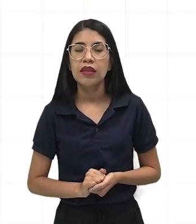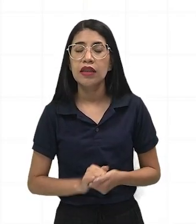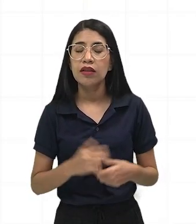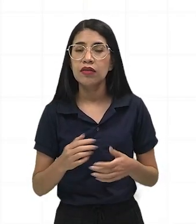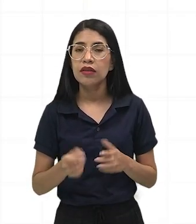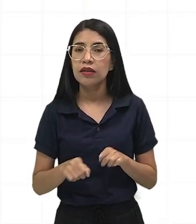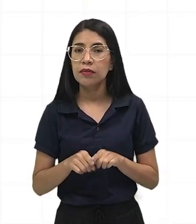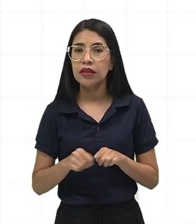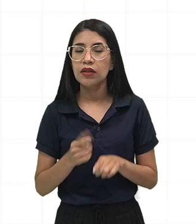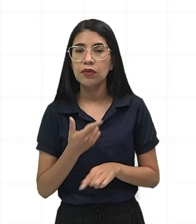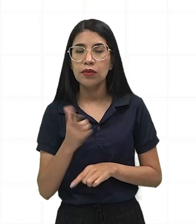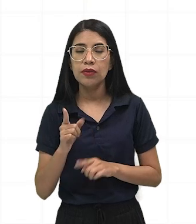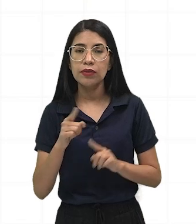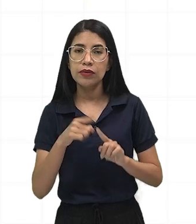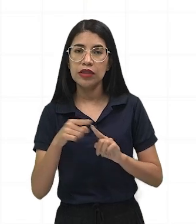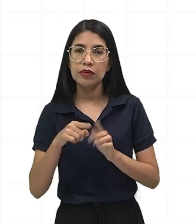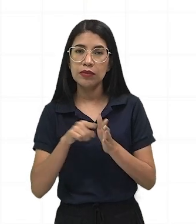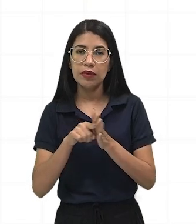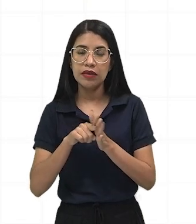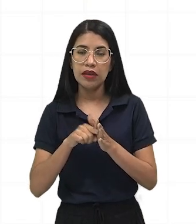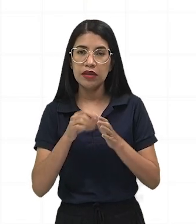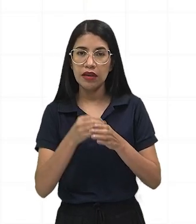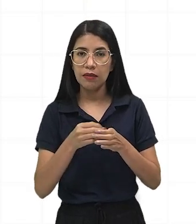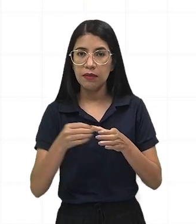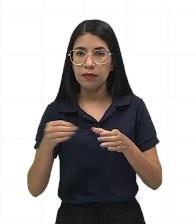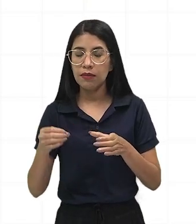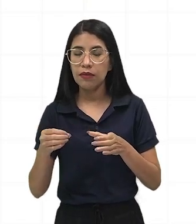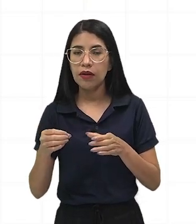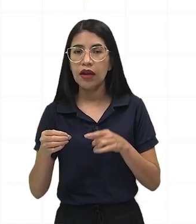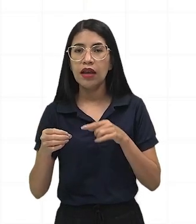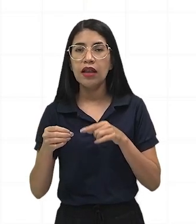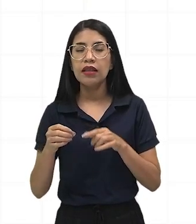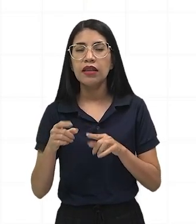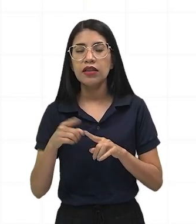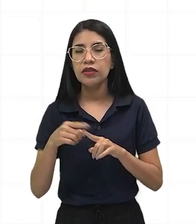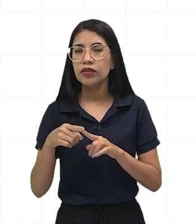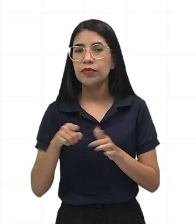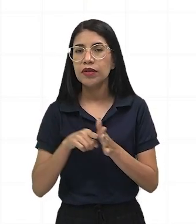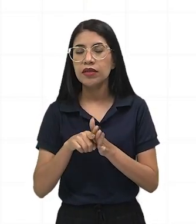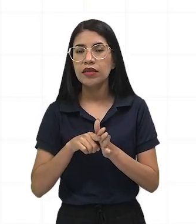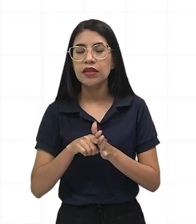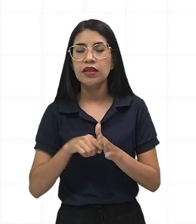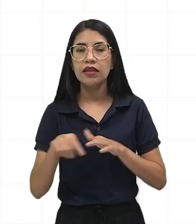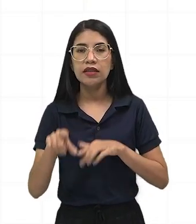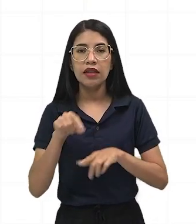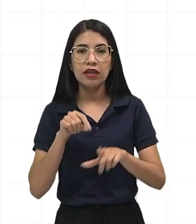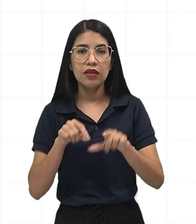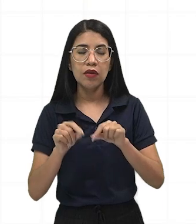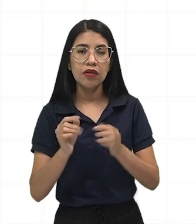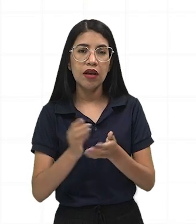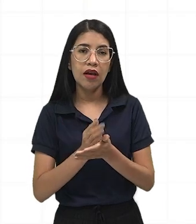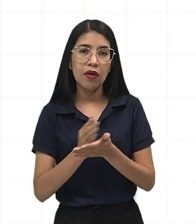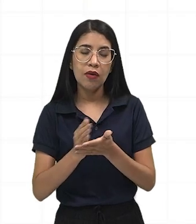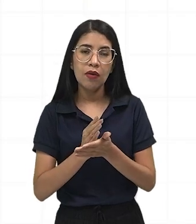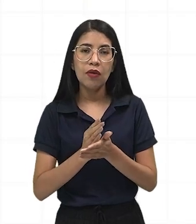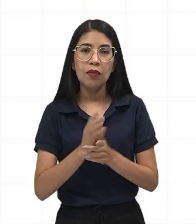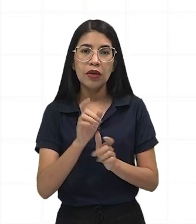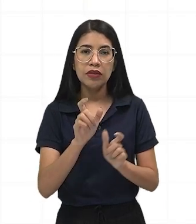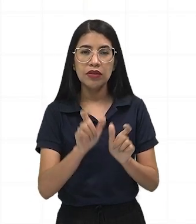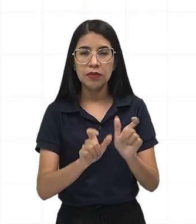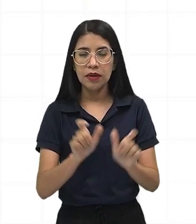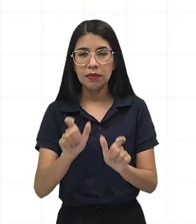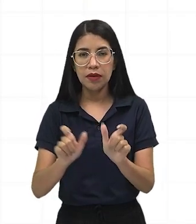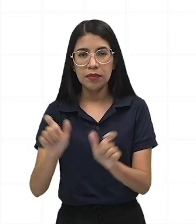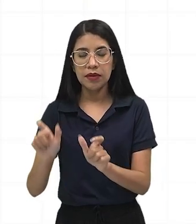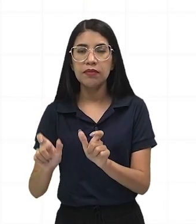a pesquisa amostral. Na pesquisa amostral, são selecionadas apenas algumas unidades